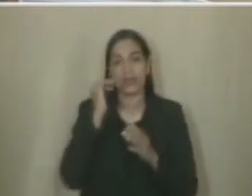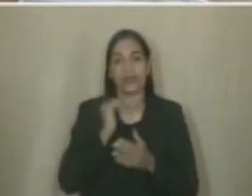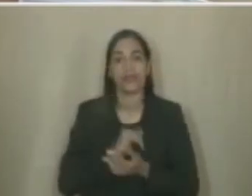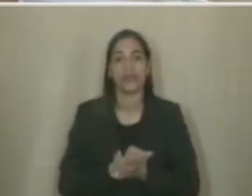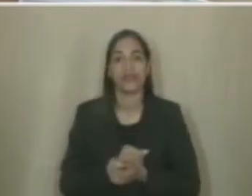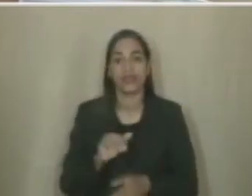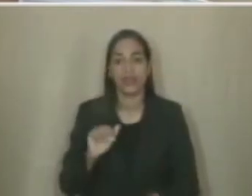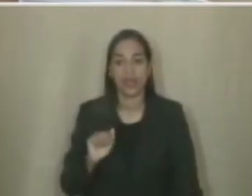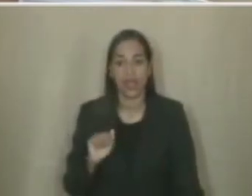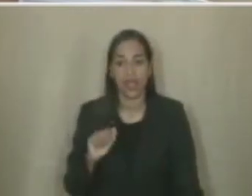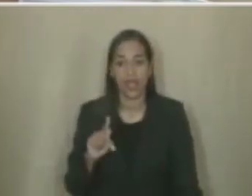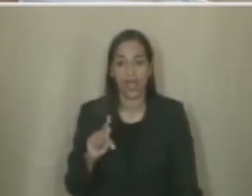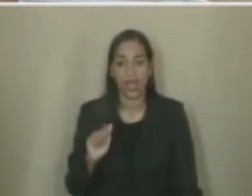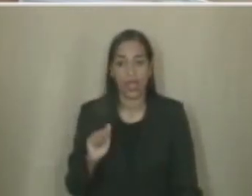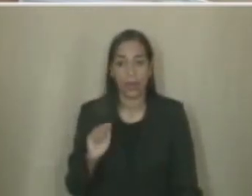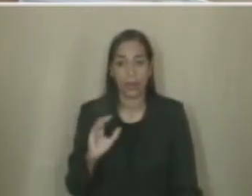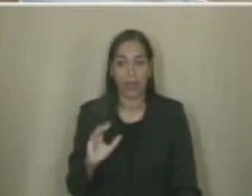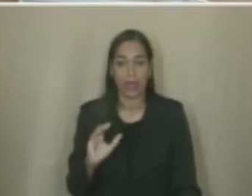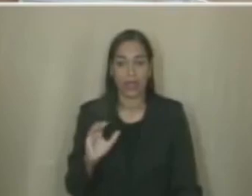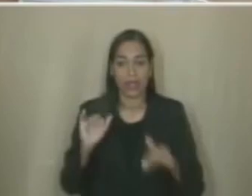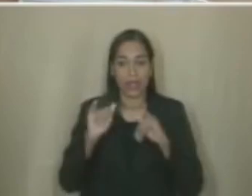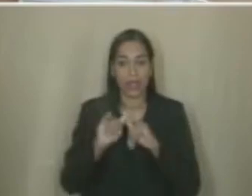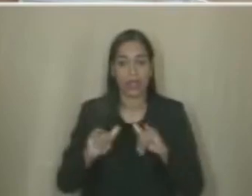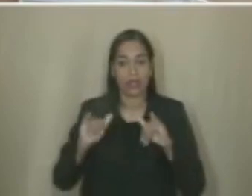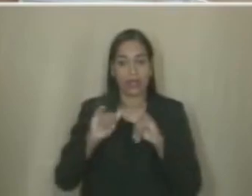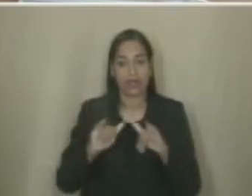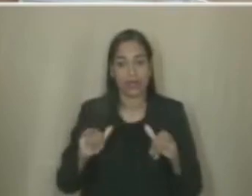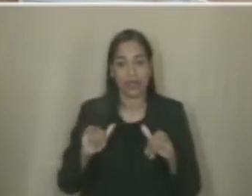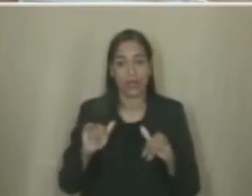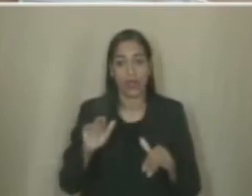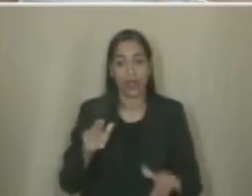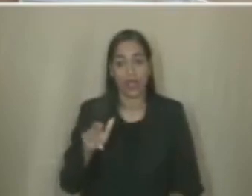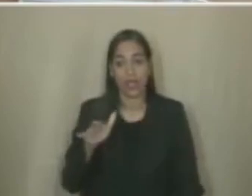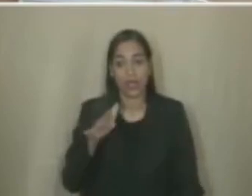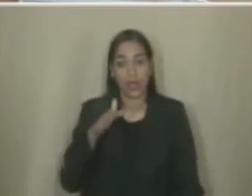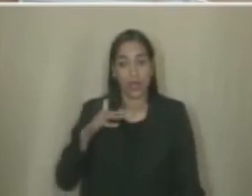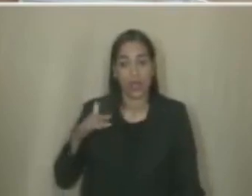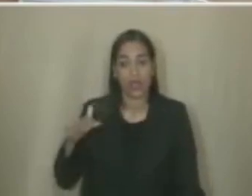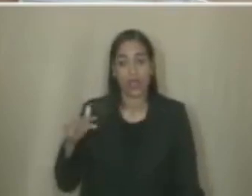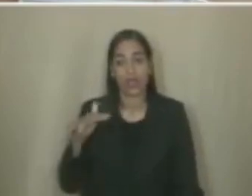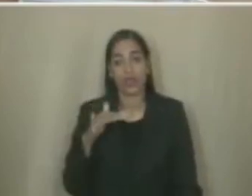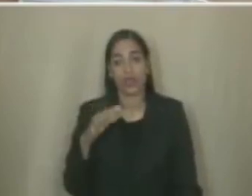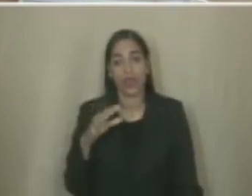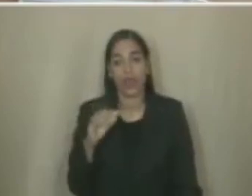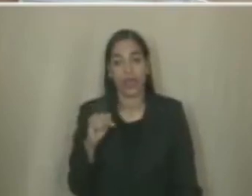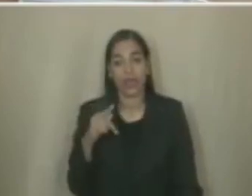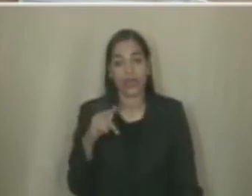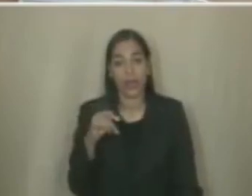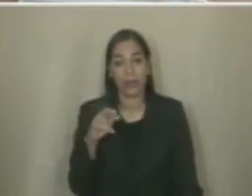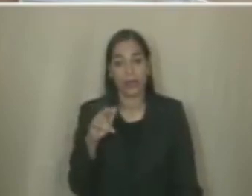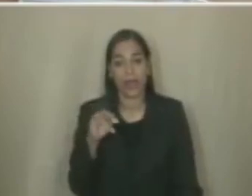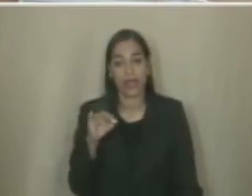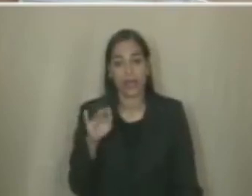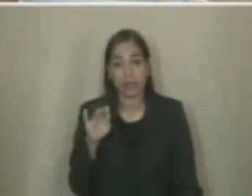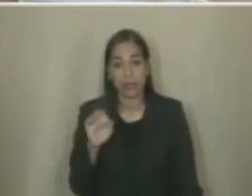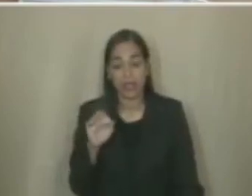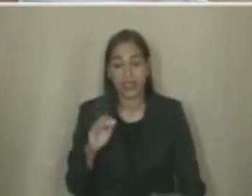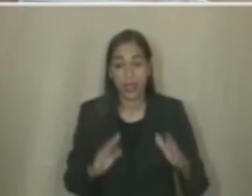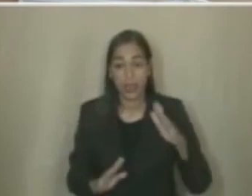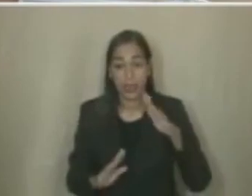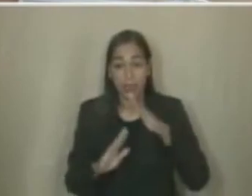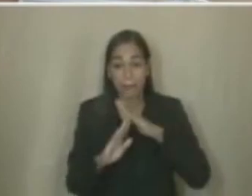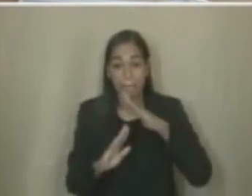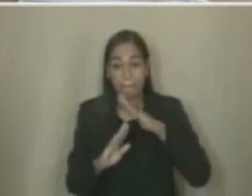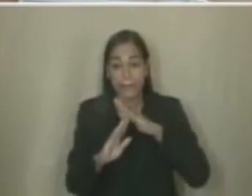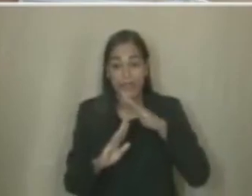pque acabou de avisar que o Rio Capibaribe está no limite as